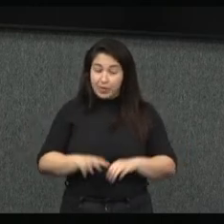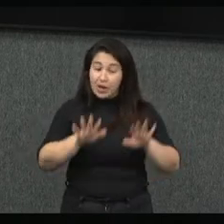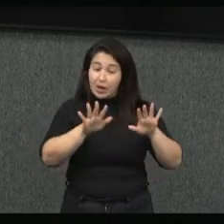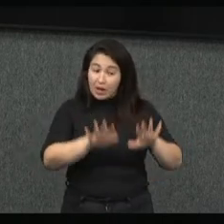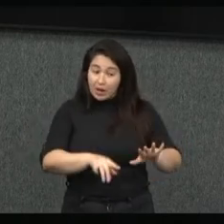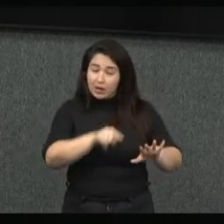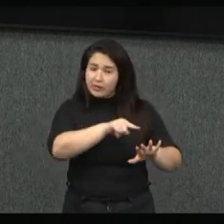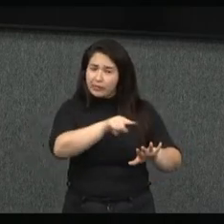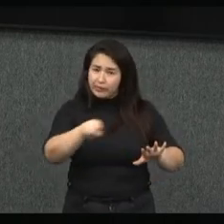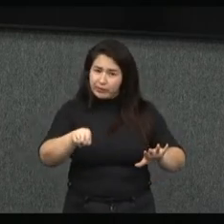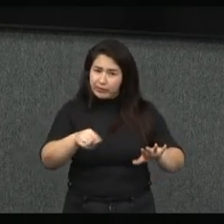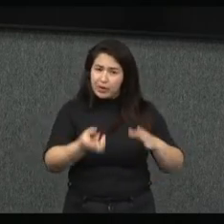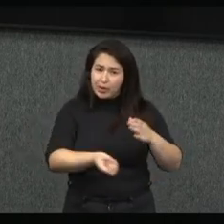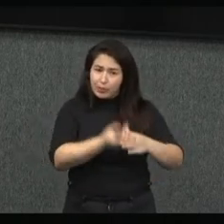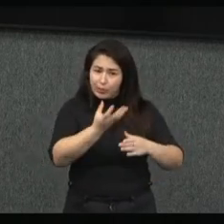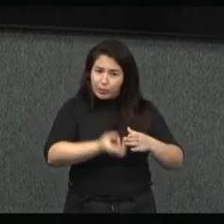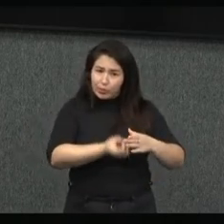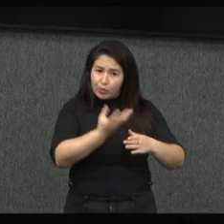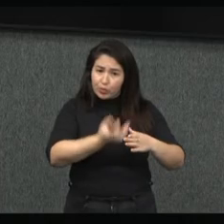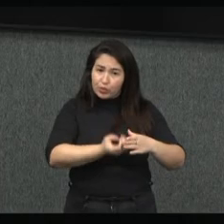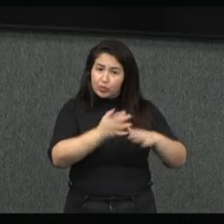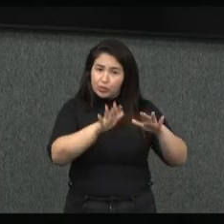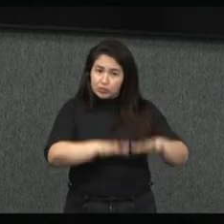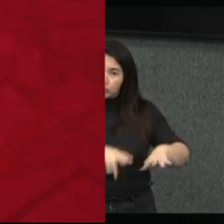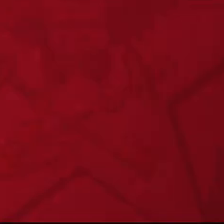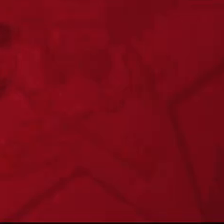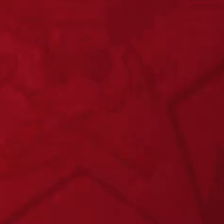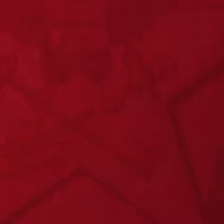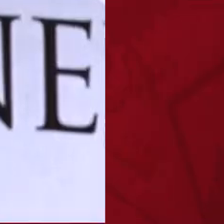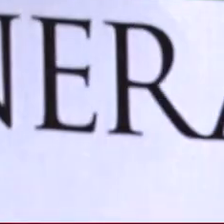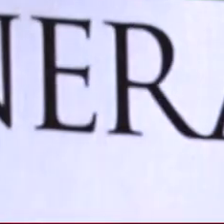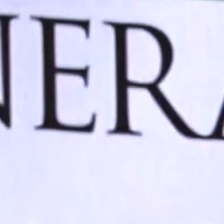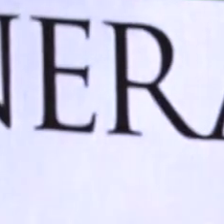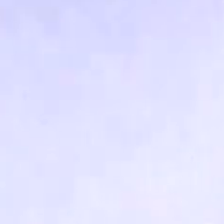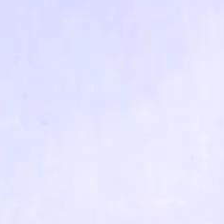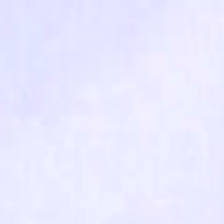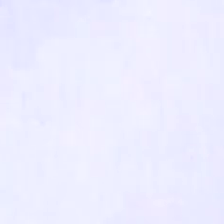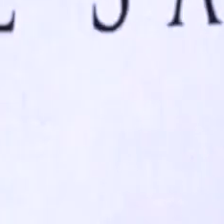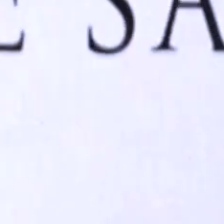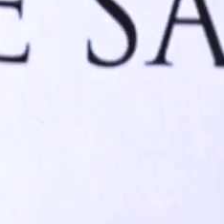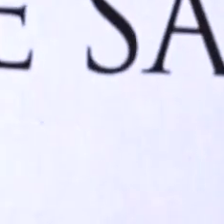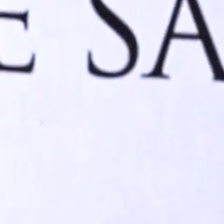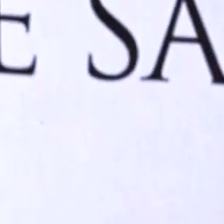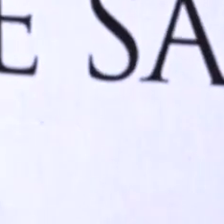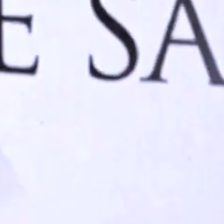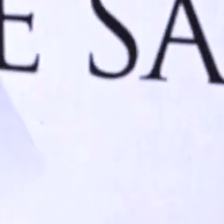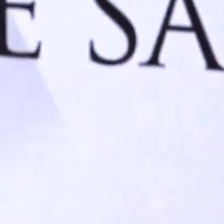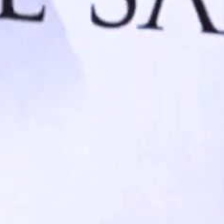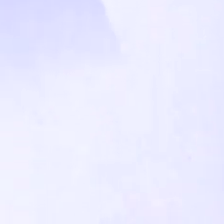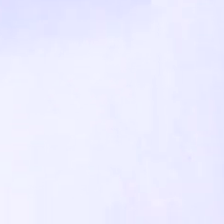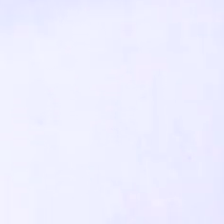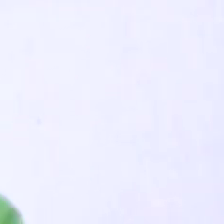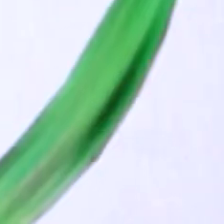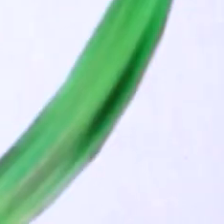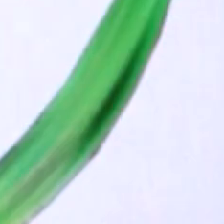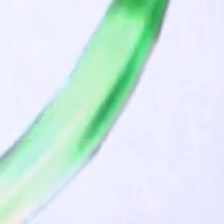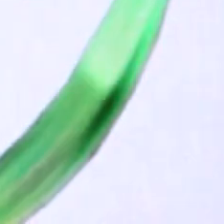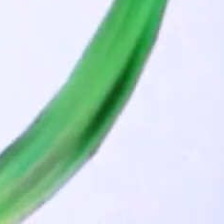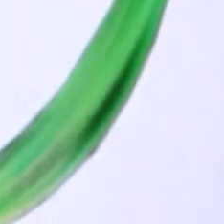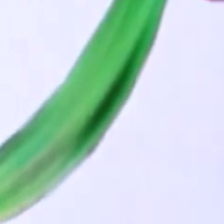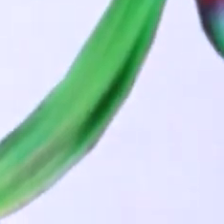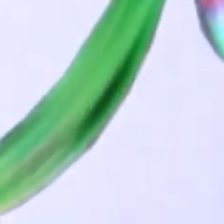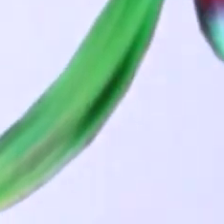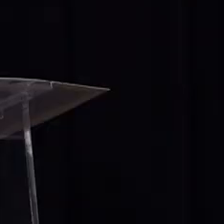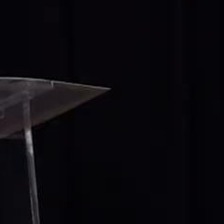produtores de abelhas nativas ainda em atividade. Em seguida, o reitor do Centro Universitário Barriga Verde, de